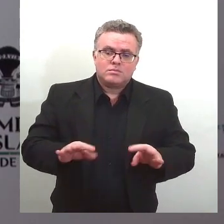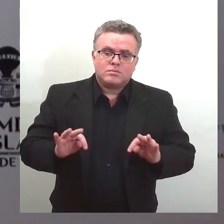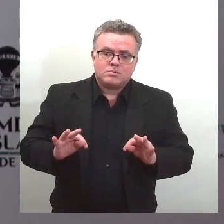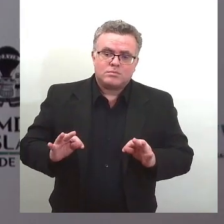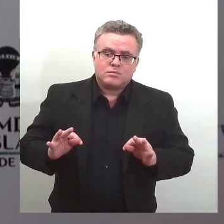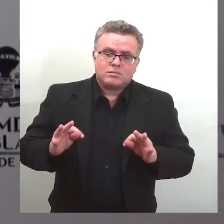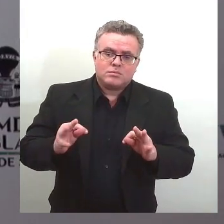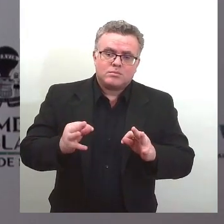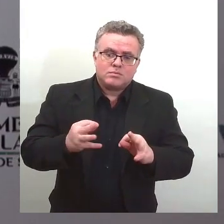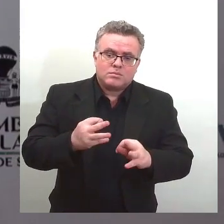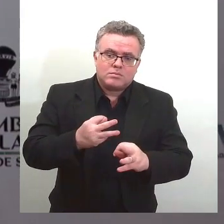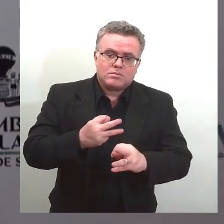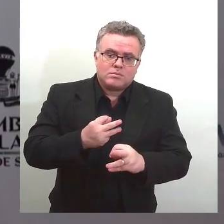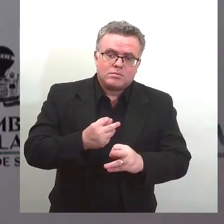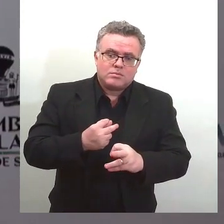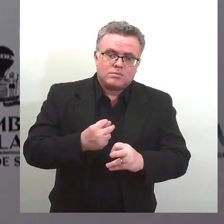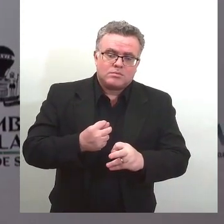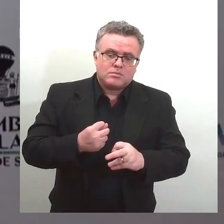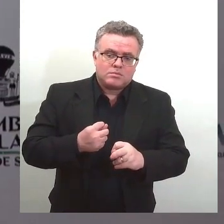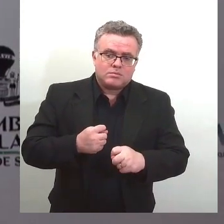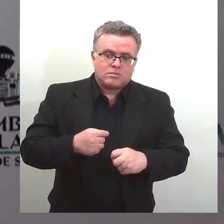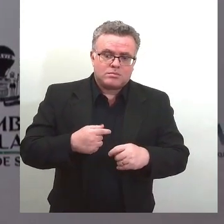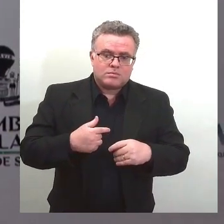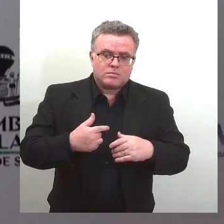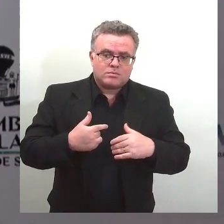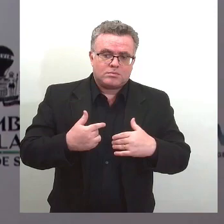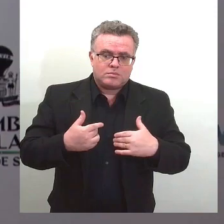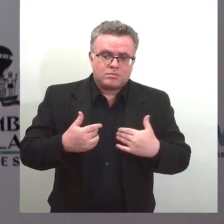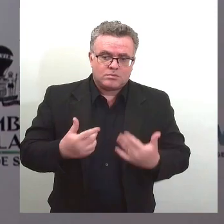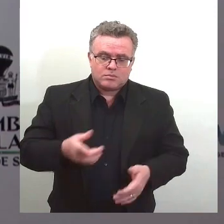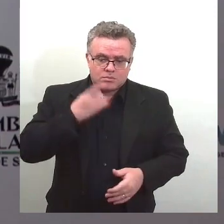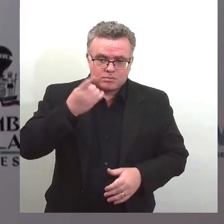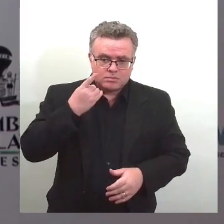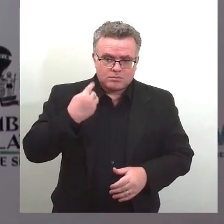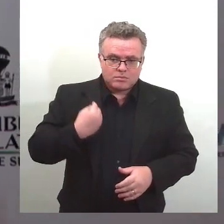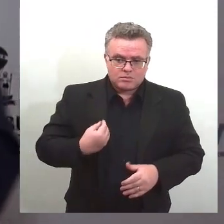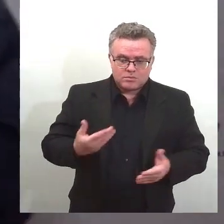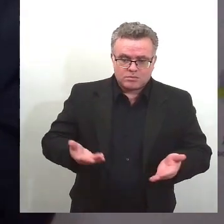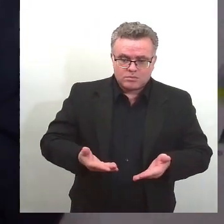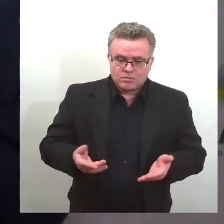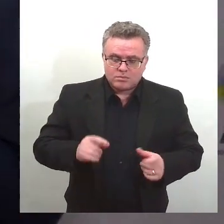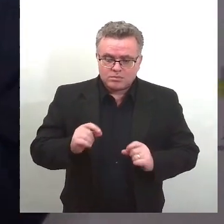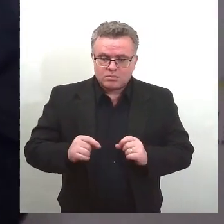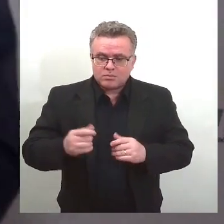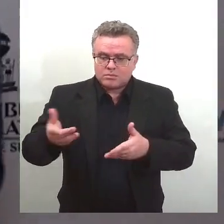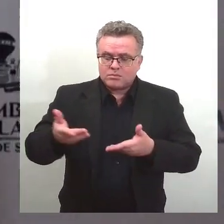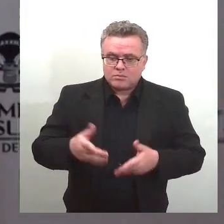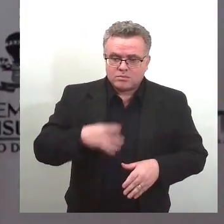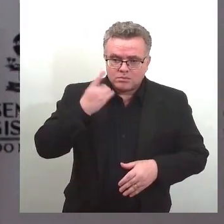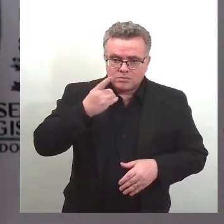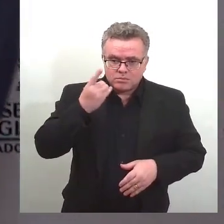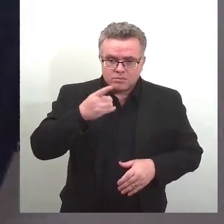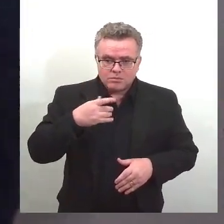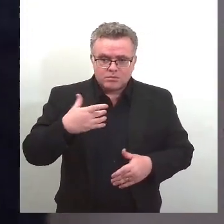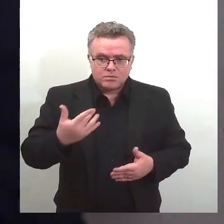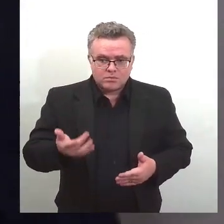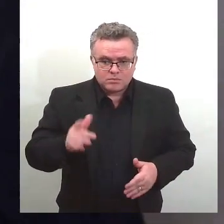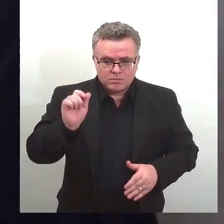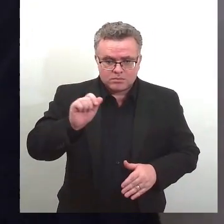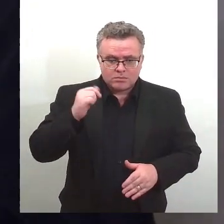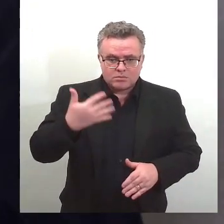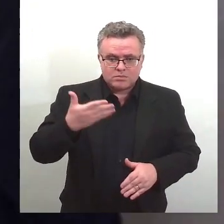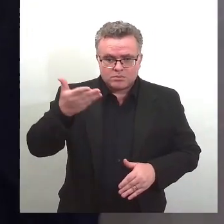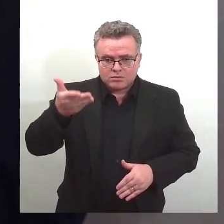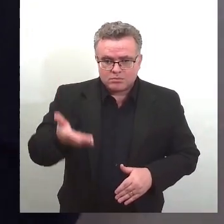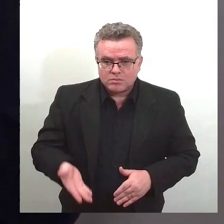as de todo o parlamento no dia de hoje. E eu convido a deputada do PSOL, Linda Brasil, a senhora